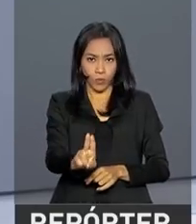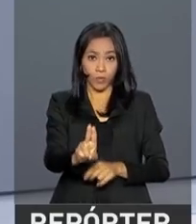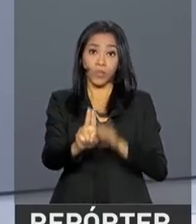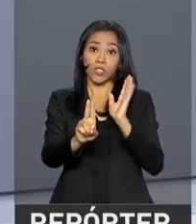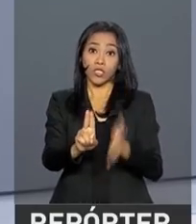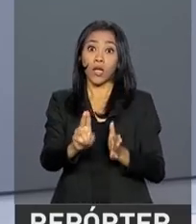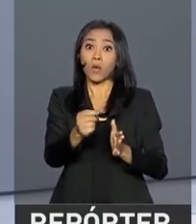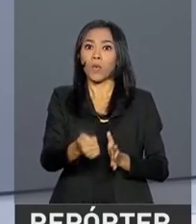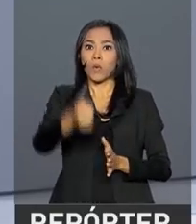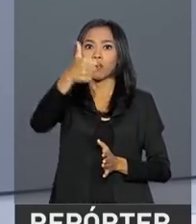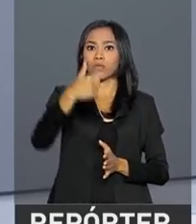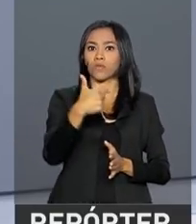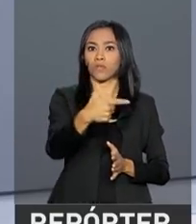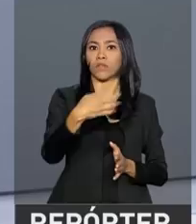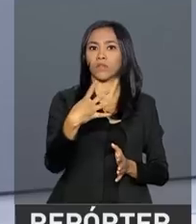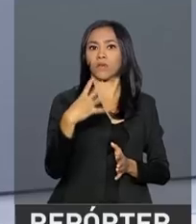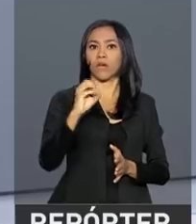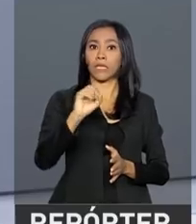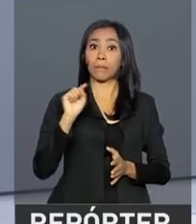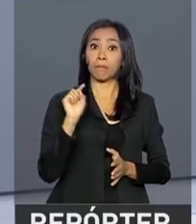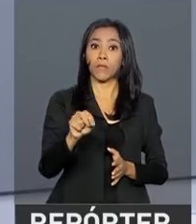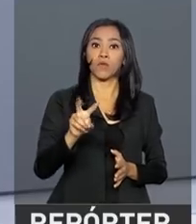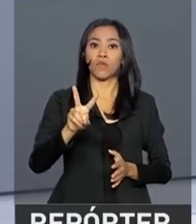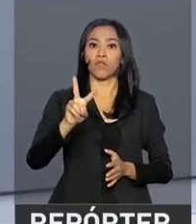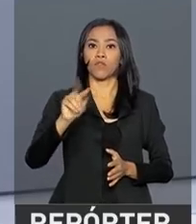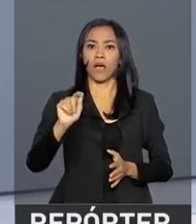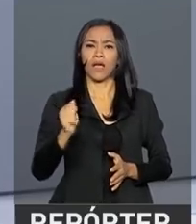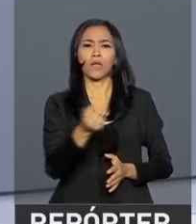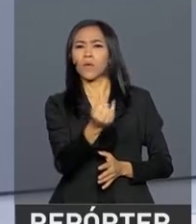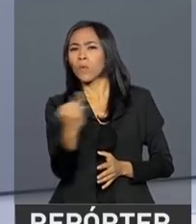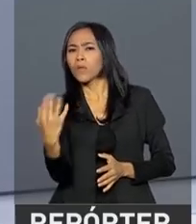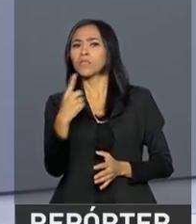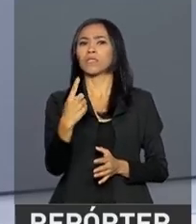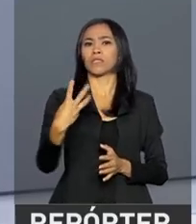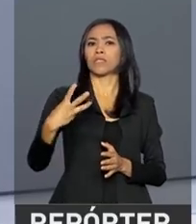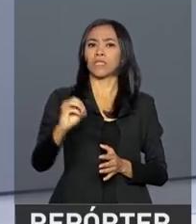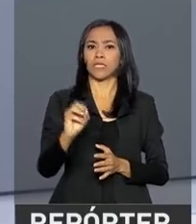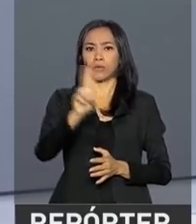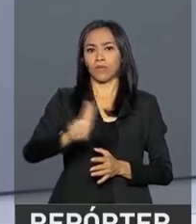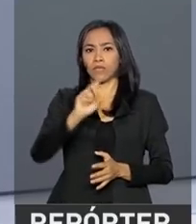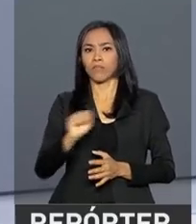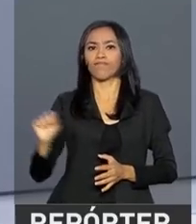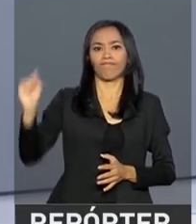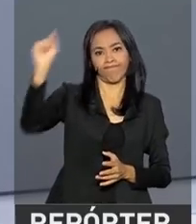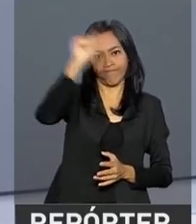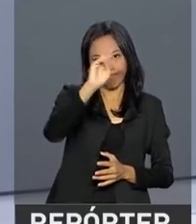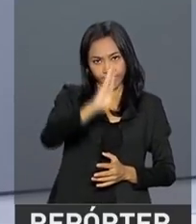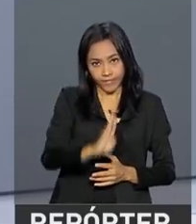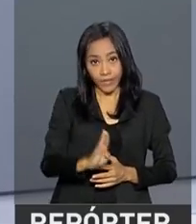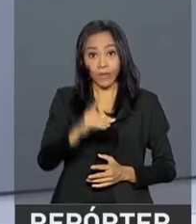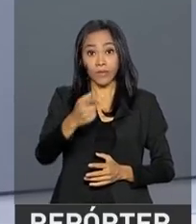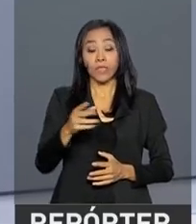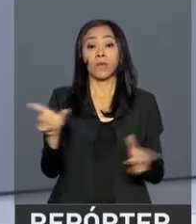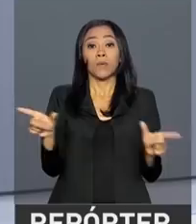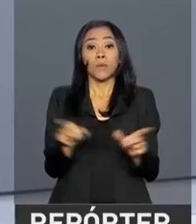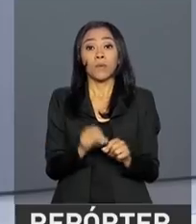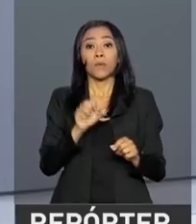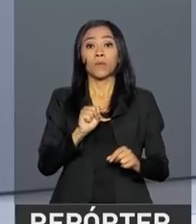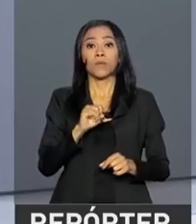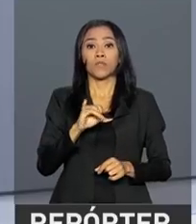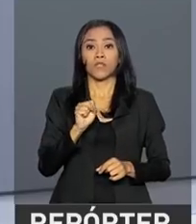em disputa quase 240 mil vagas em 130 instituições de ensino superior o sisu seleciona os estudantes